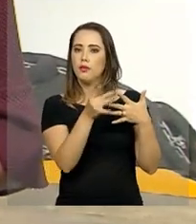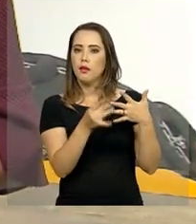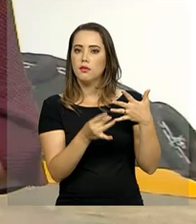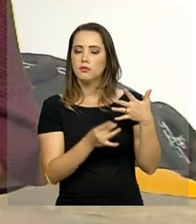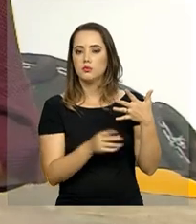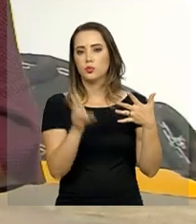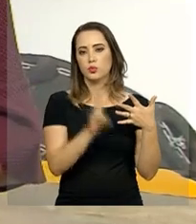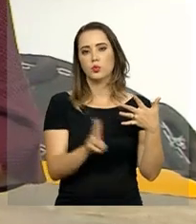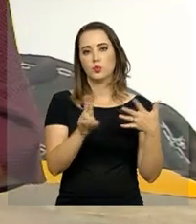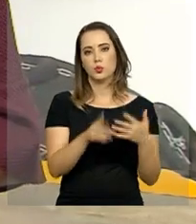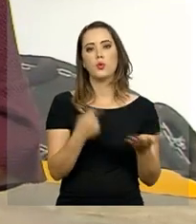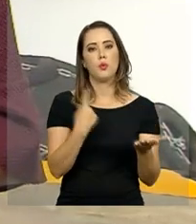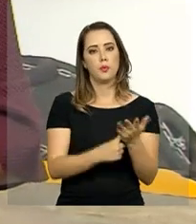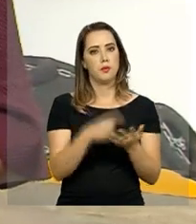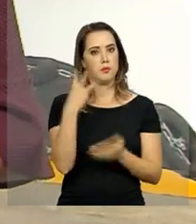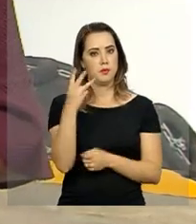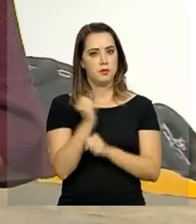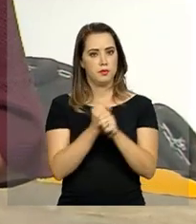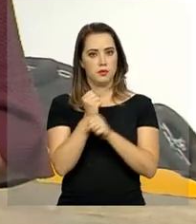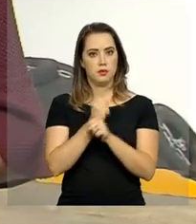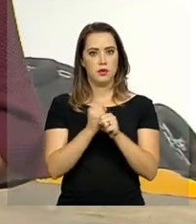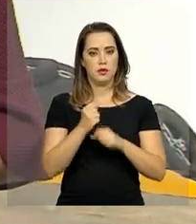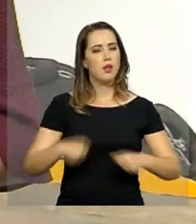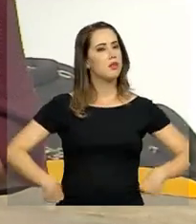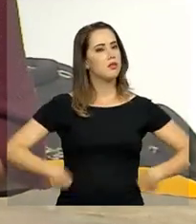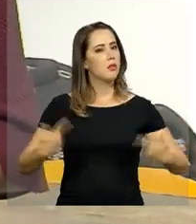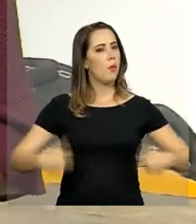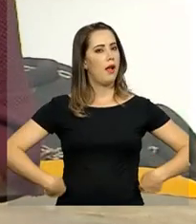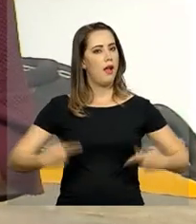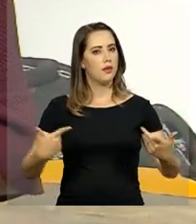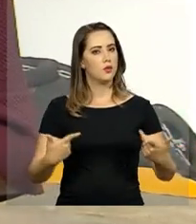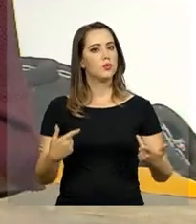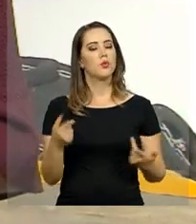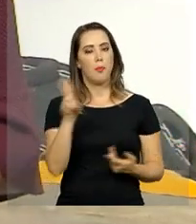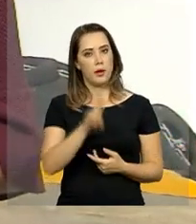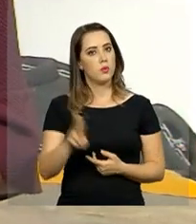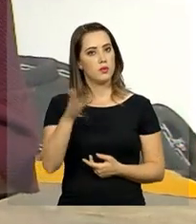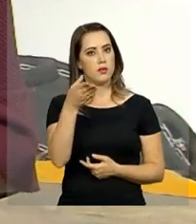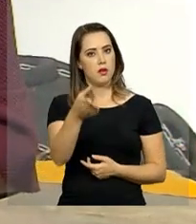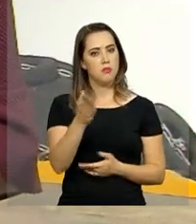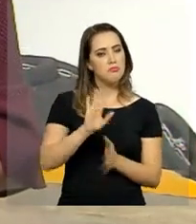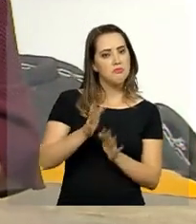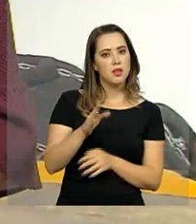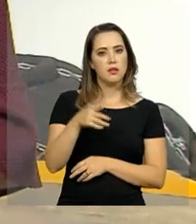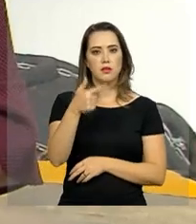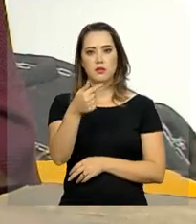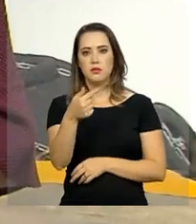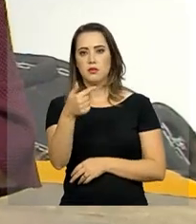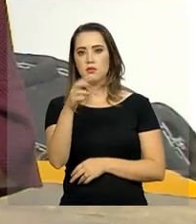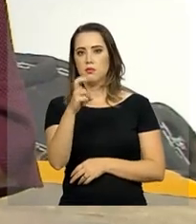por 3 anos e a previsão é de que os gastos para manutenção e operação girem em torno de